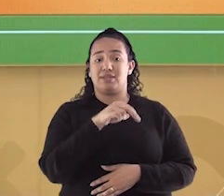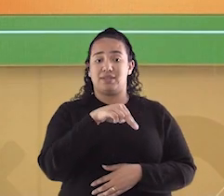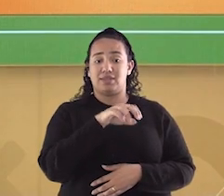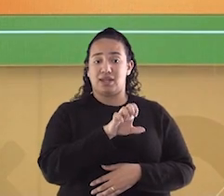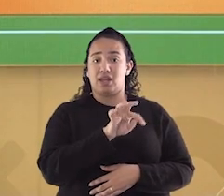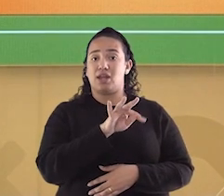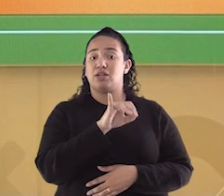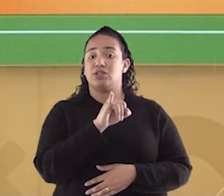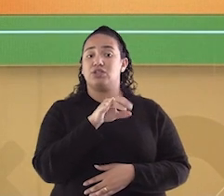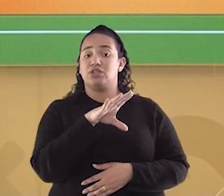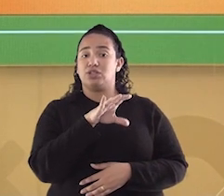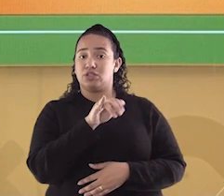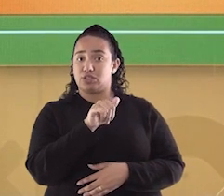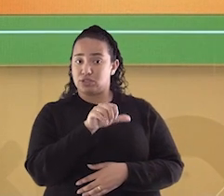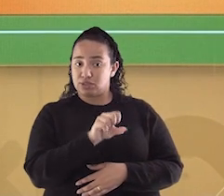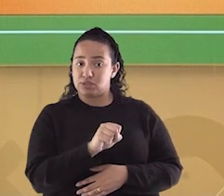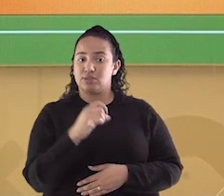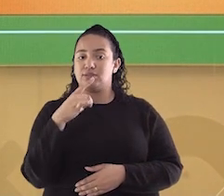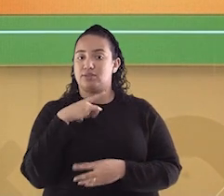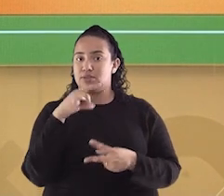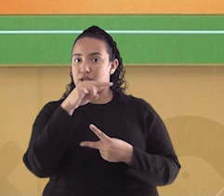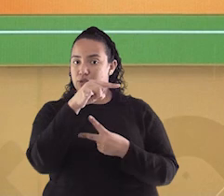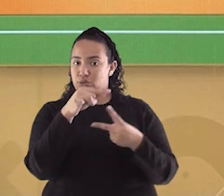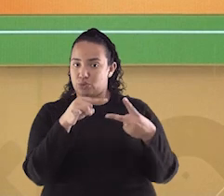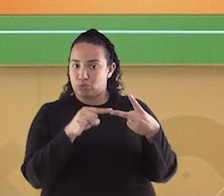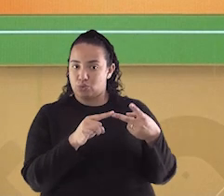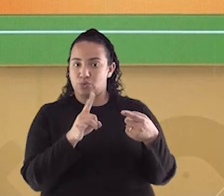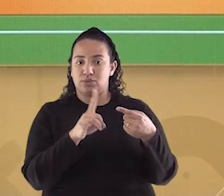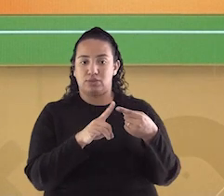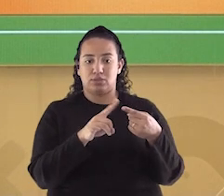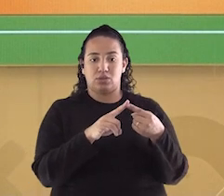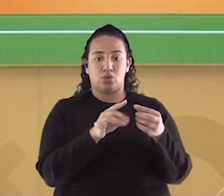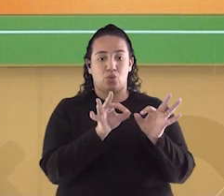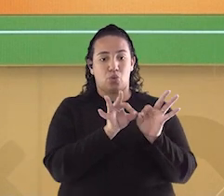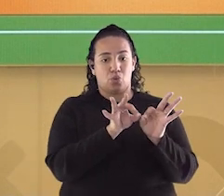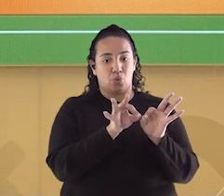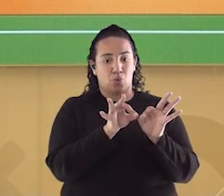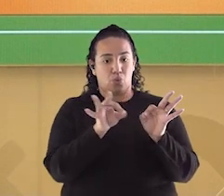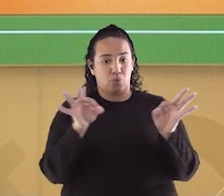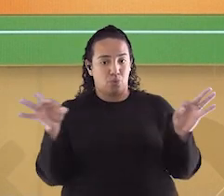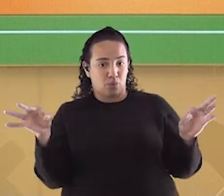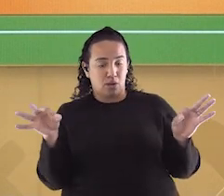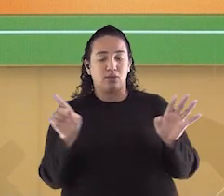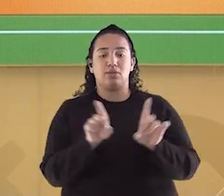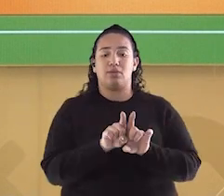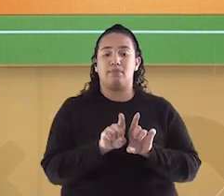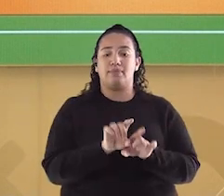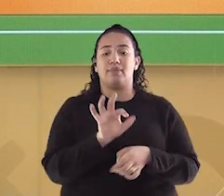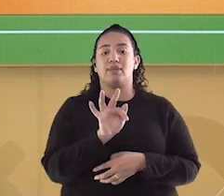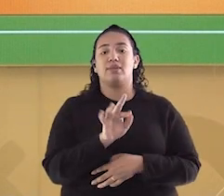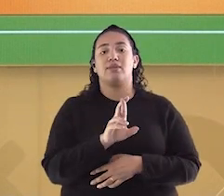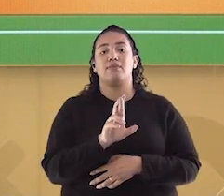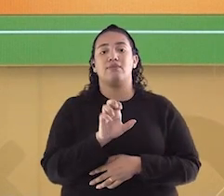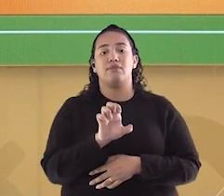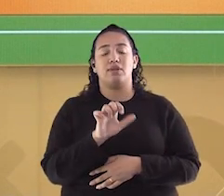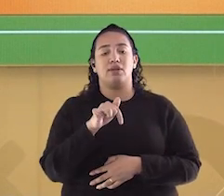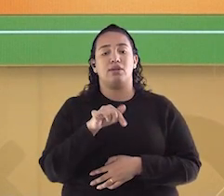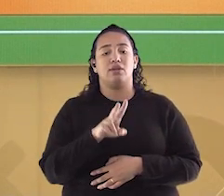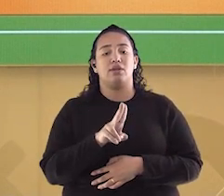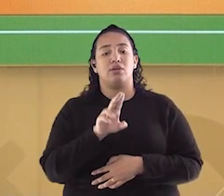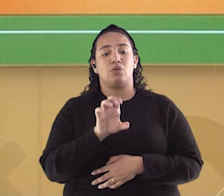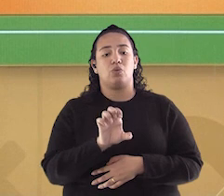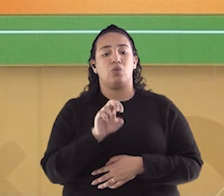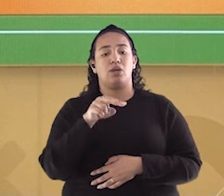ondas eletromagnéticas são classificadas por 2 atributos, seu comprimento e a sua frequência. Vamos dar uma olhadinha aqui na figura?